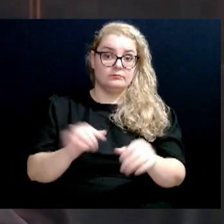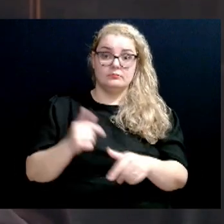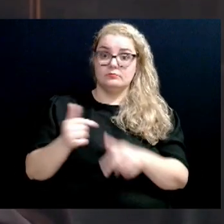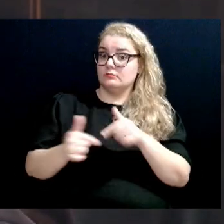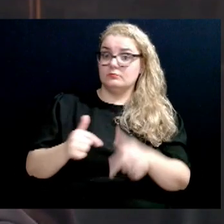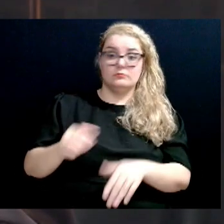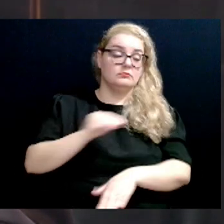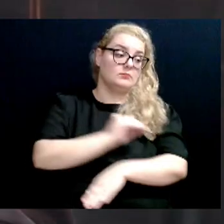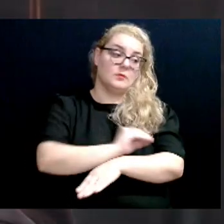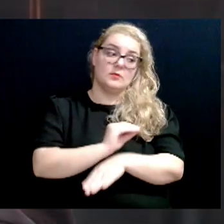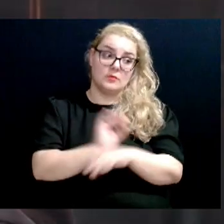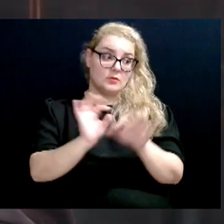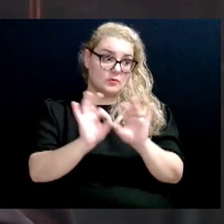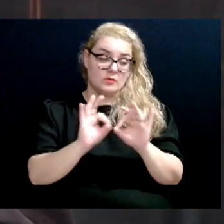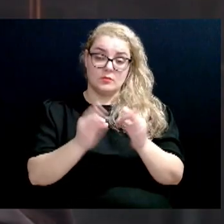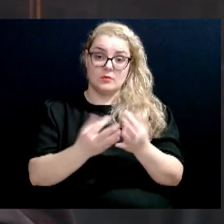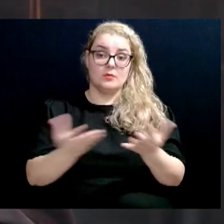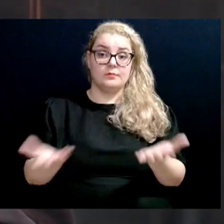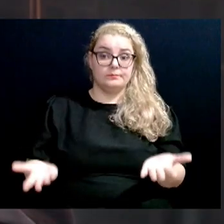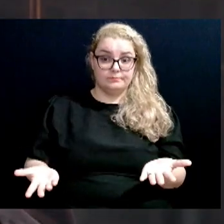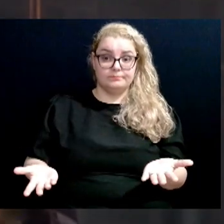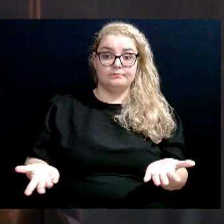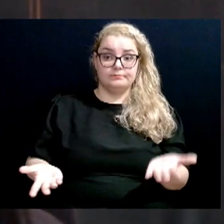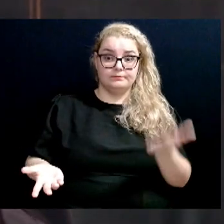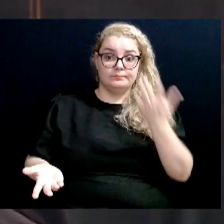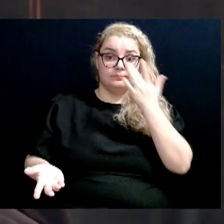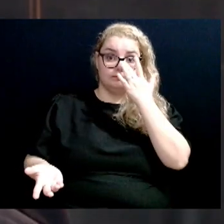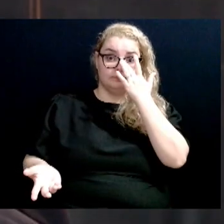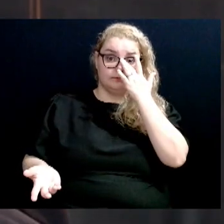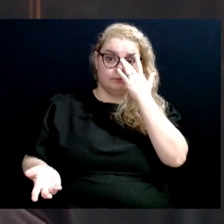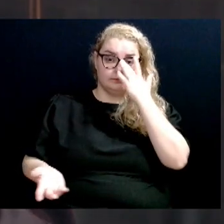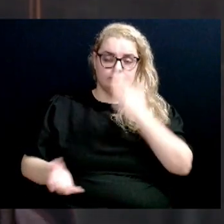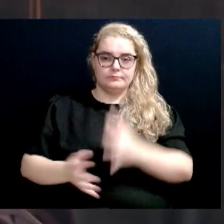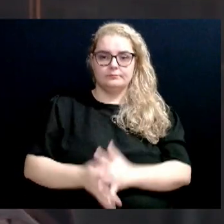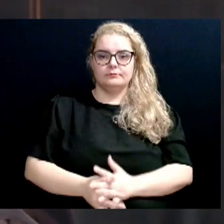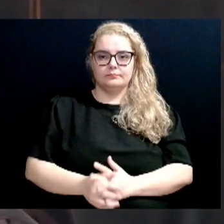família. Então, eu